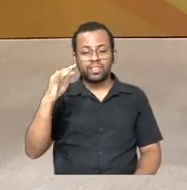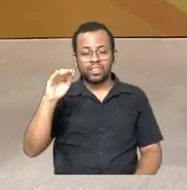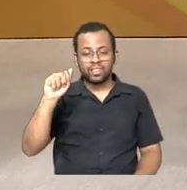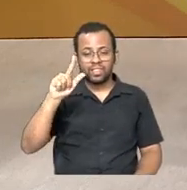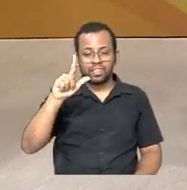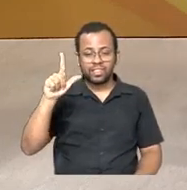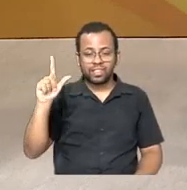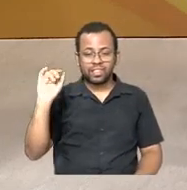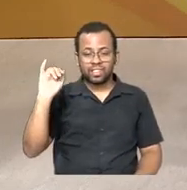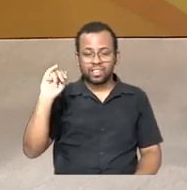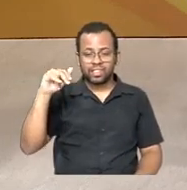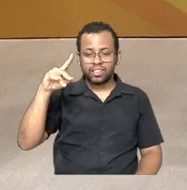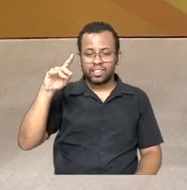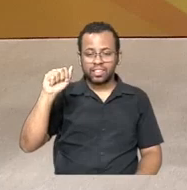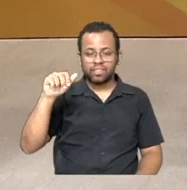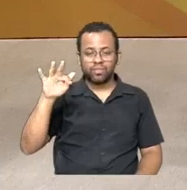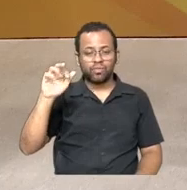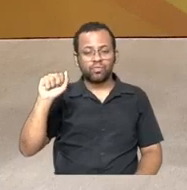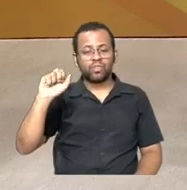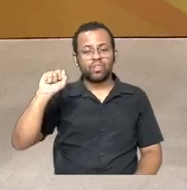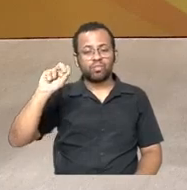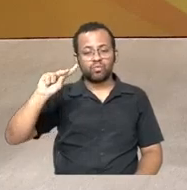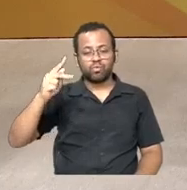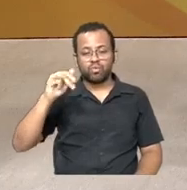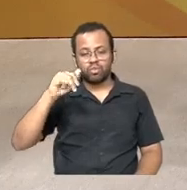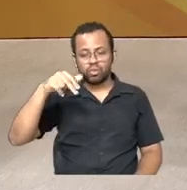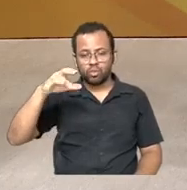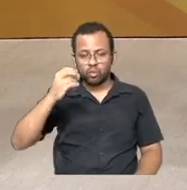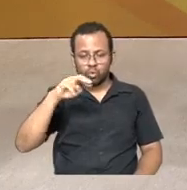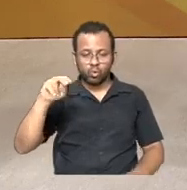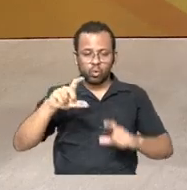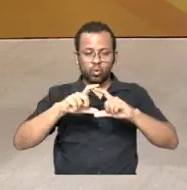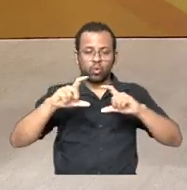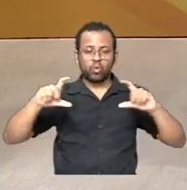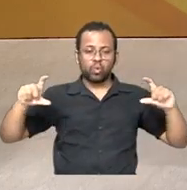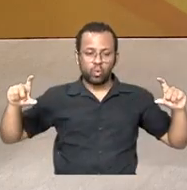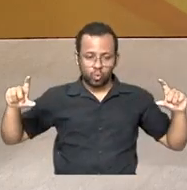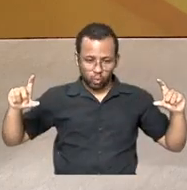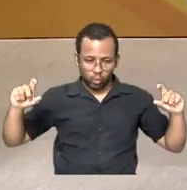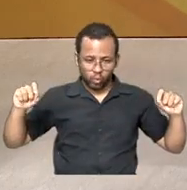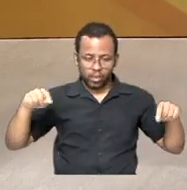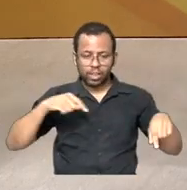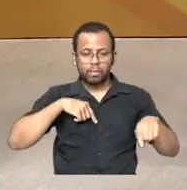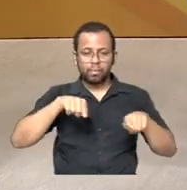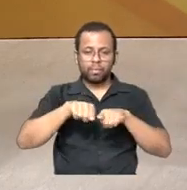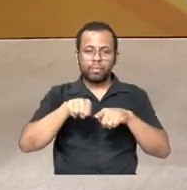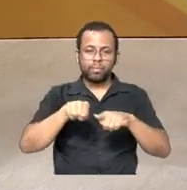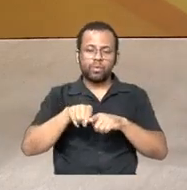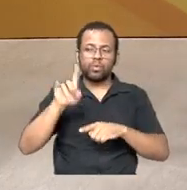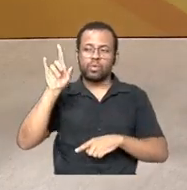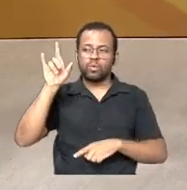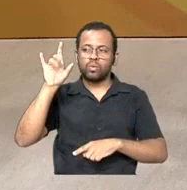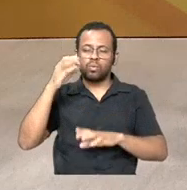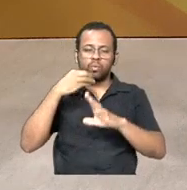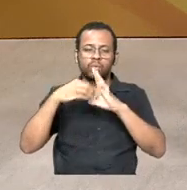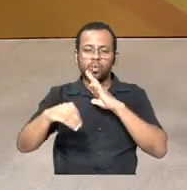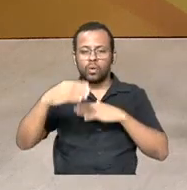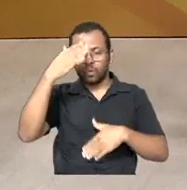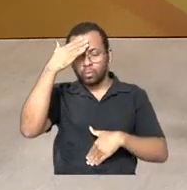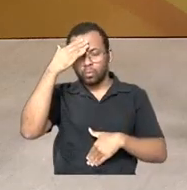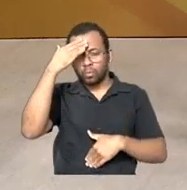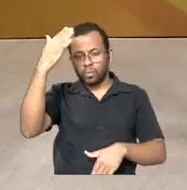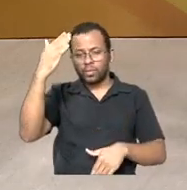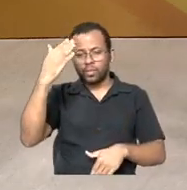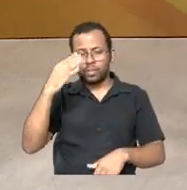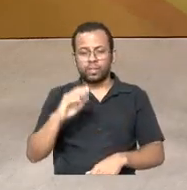linda Fashion do jeito que tá escrito aí eu vou colocar lá também no meu Instagram beijo para as maravilhosas lá